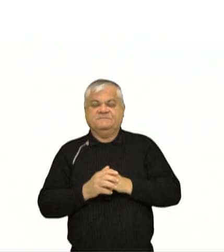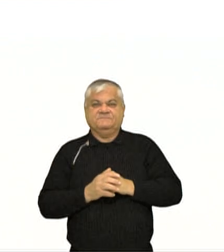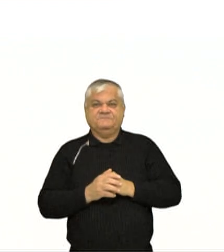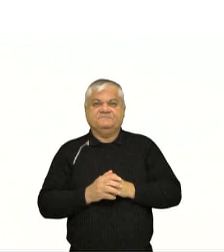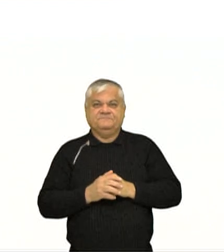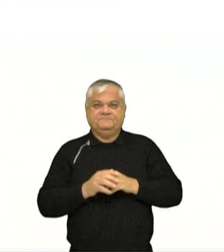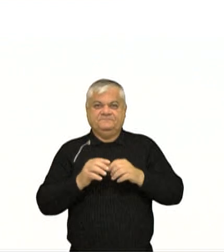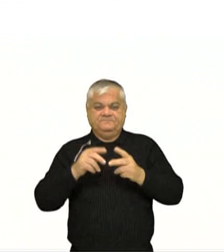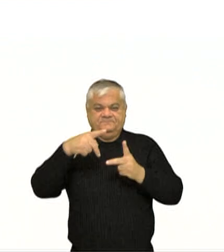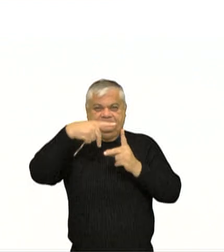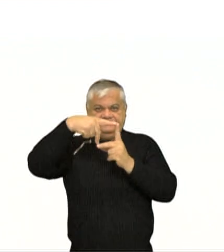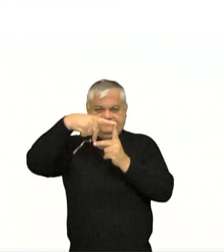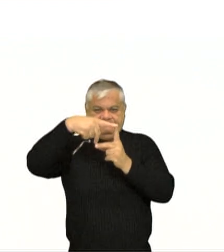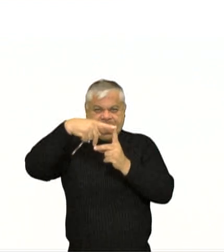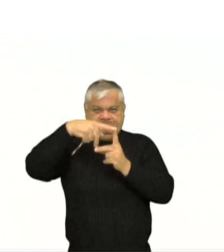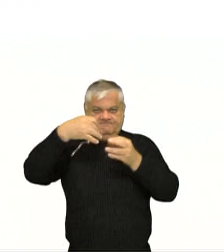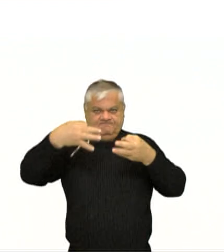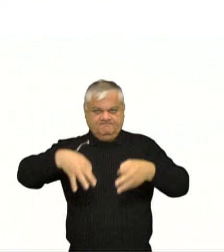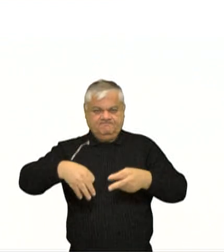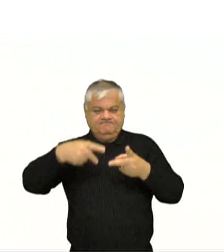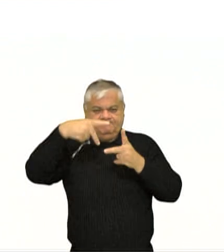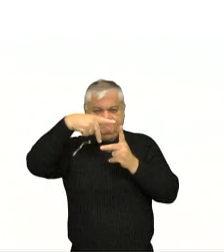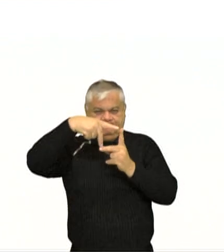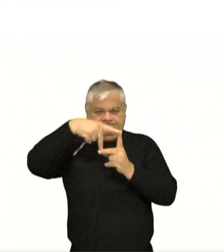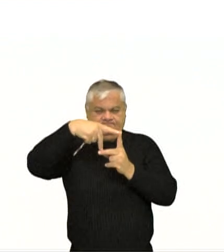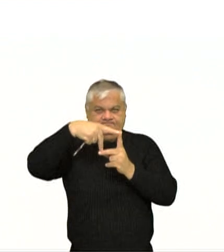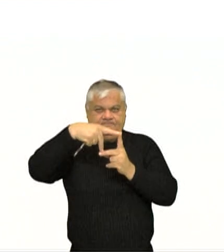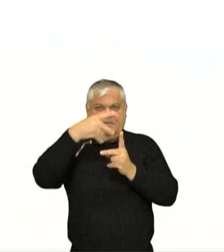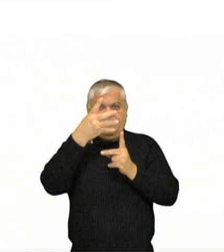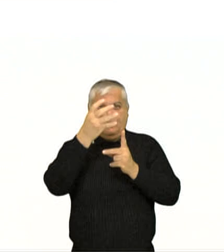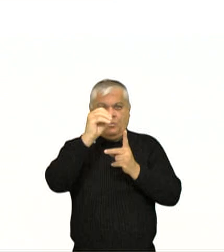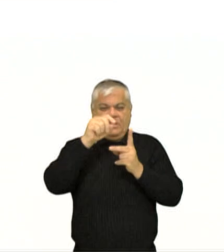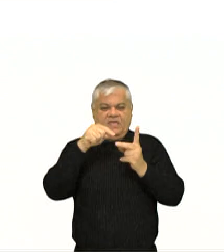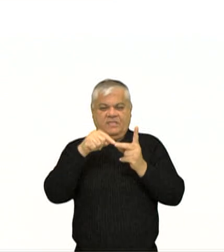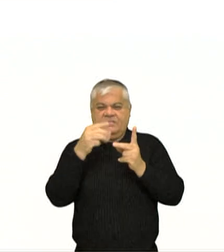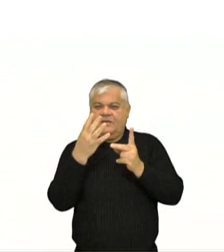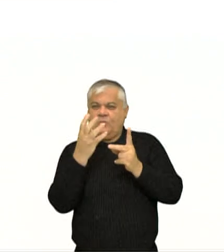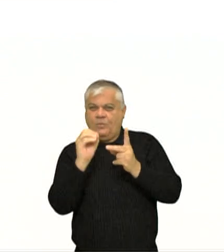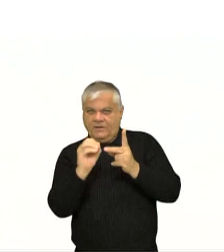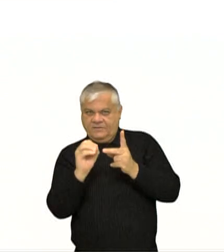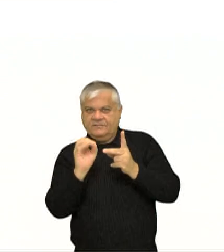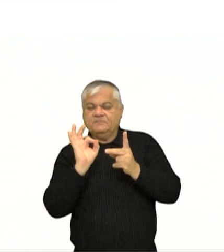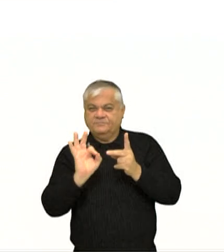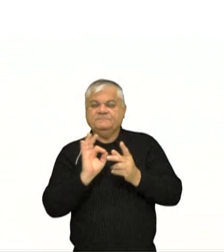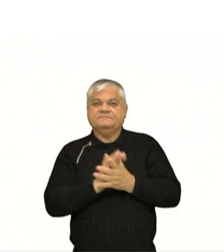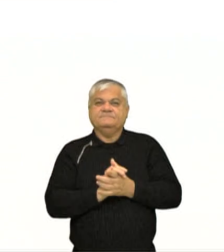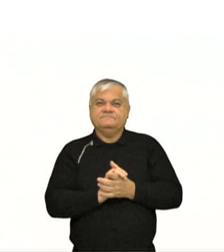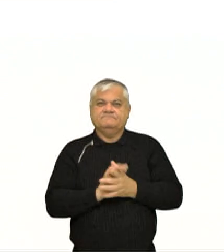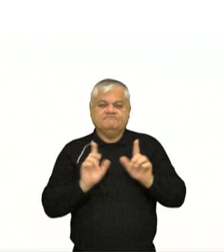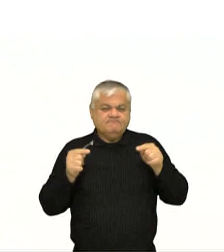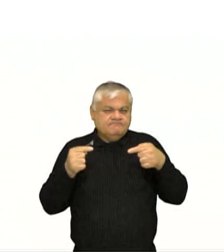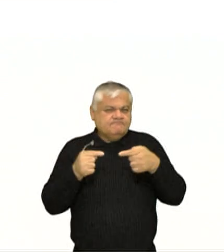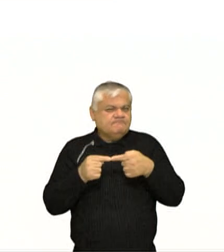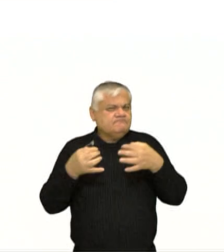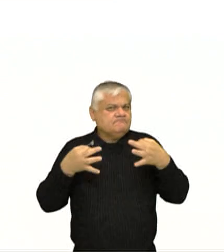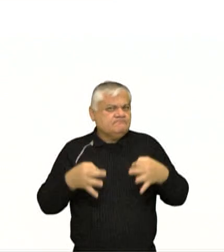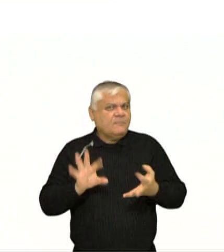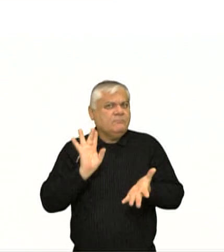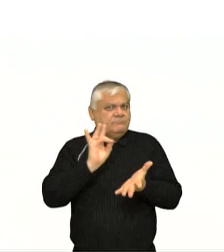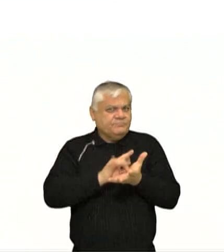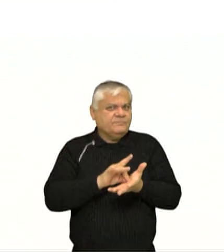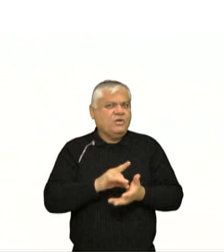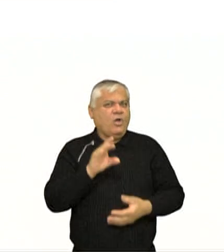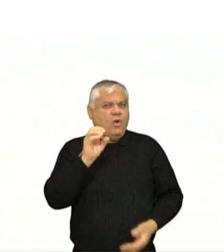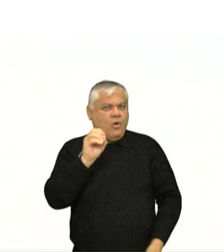40 centímetros, tá bom? Estamos fazendo aqui um tabuleiro na medida